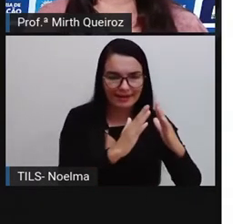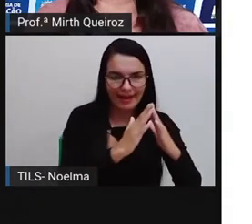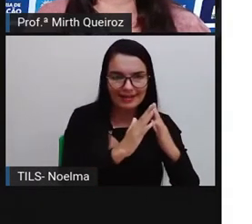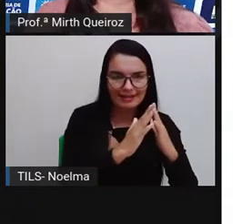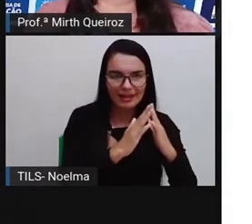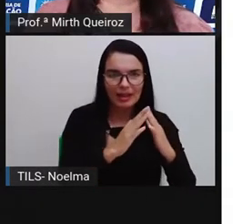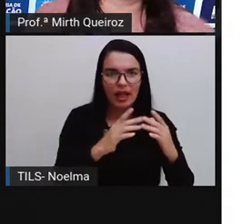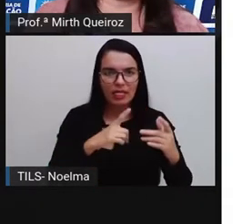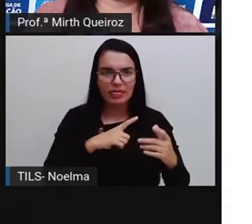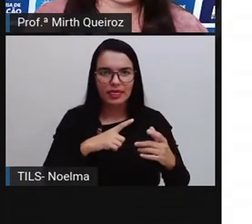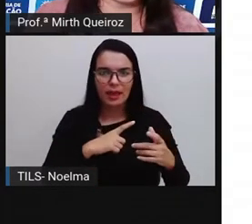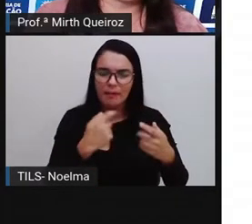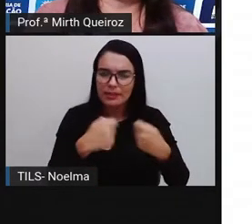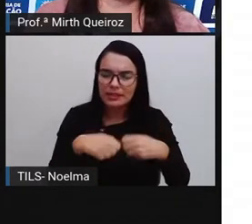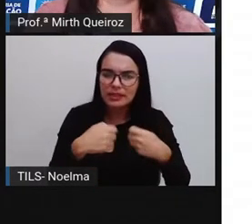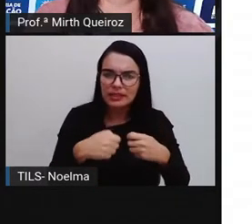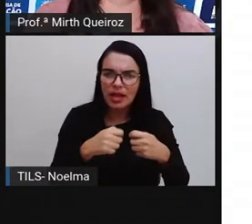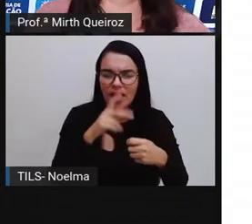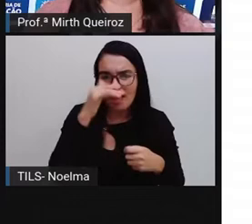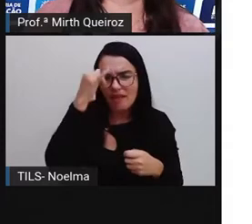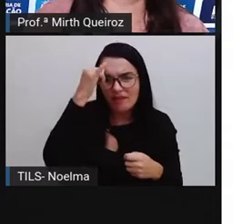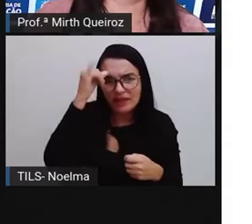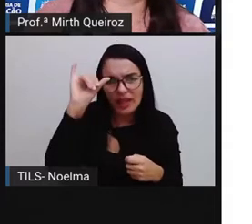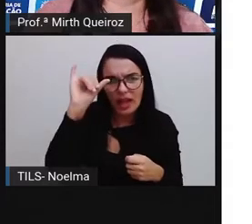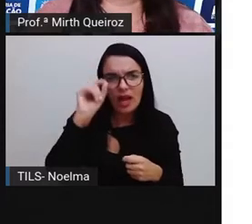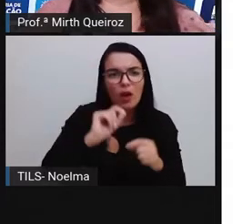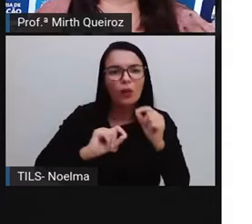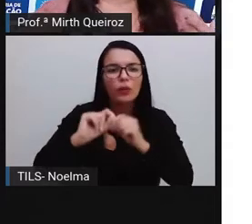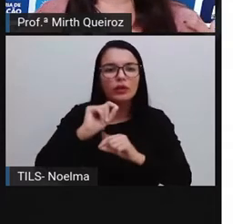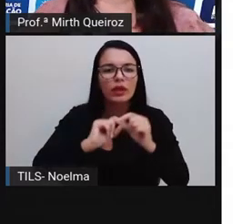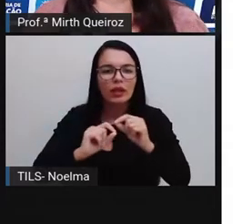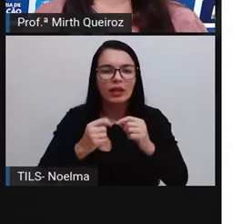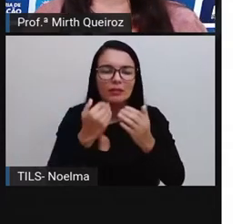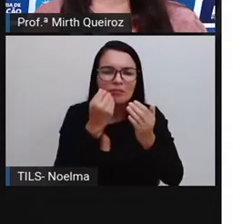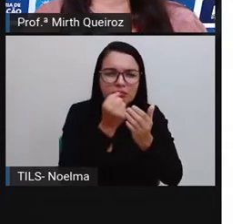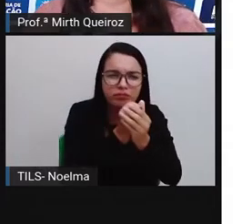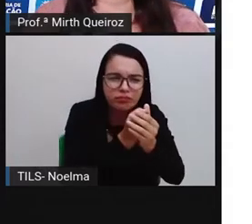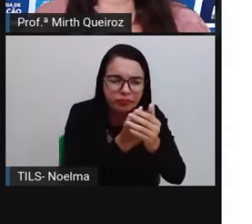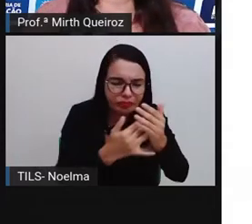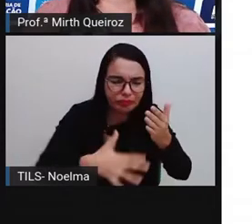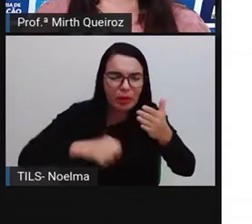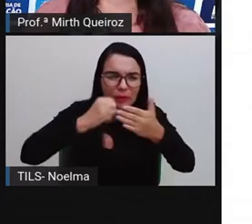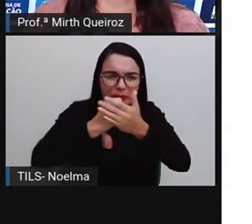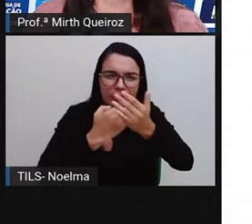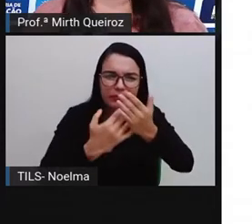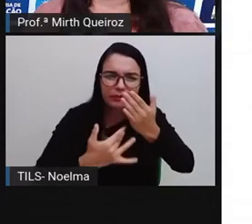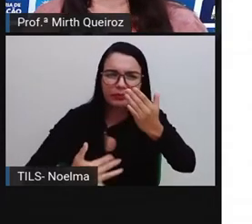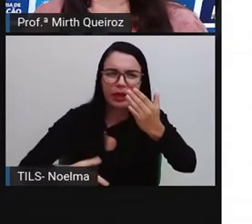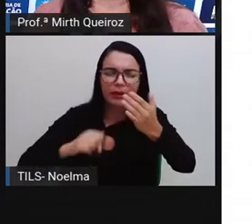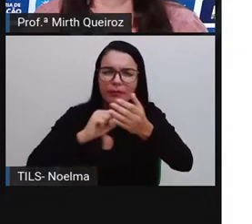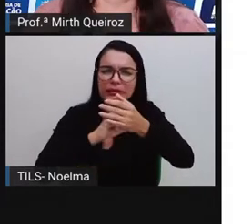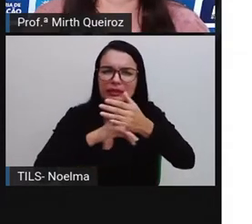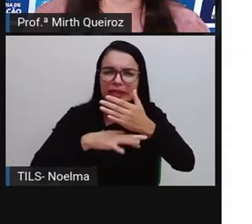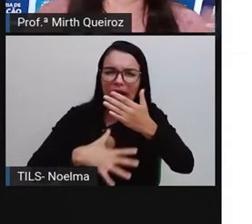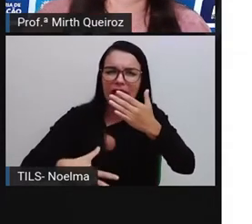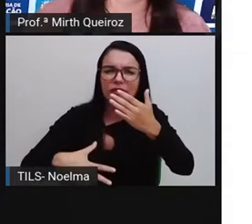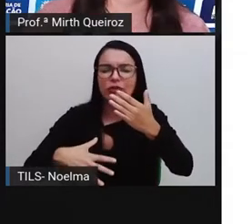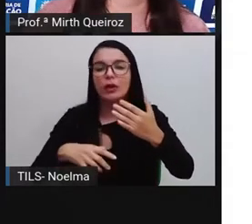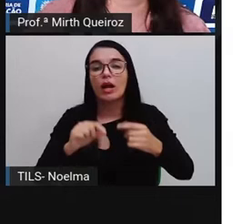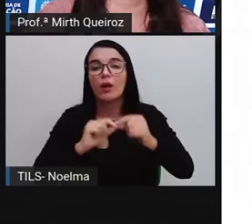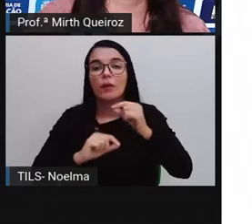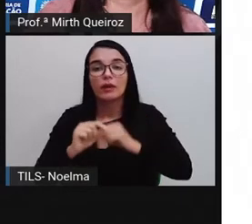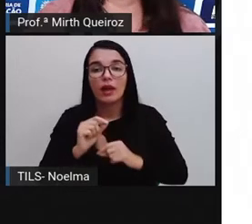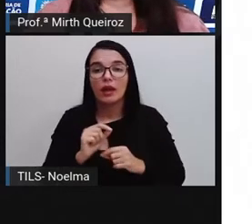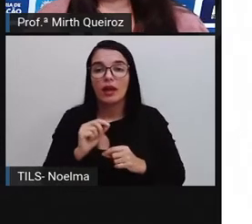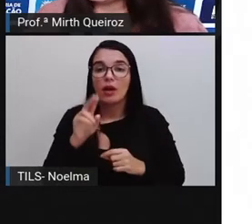desperdício de água quando a gente fala sobre desperdício a gente já lembra já do nosso consumo em casa né que é o tipo de consumo doméstico quando a